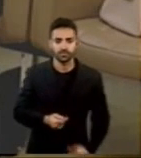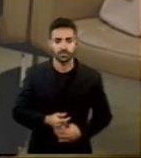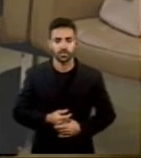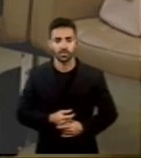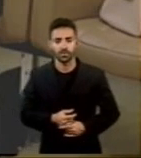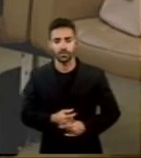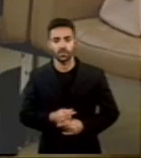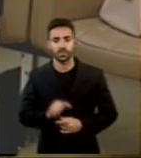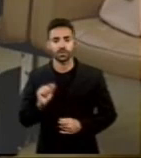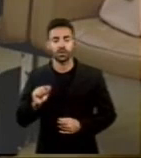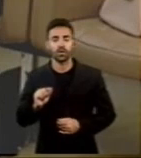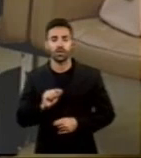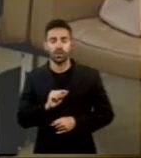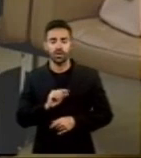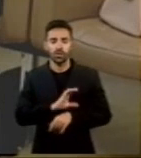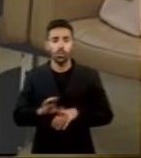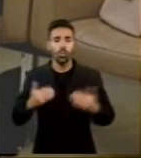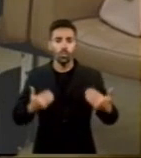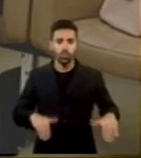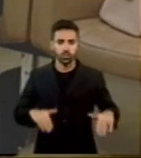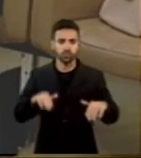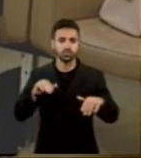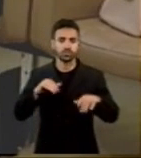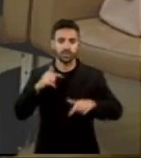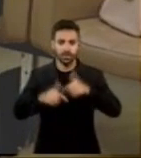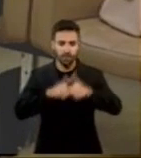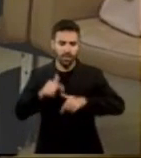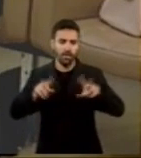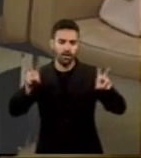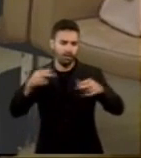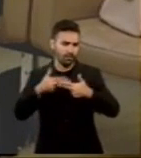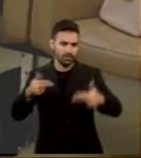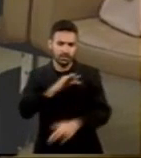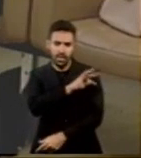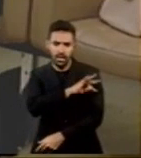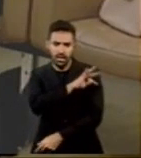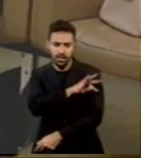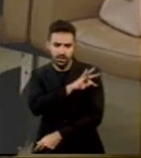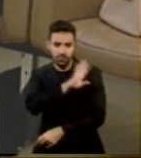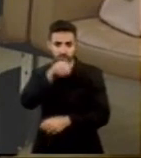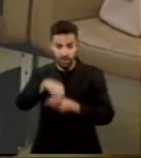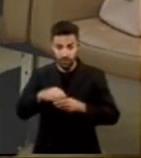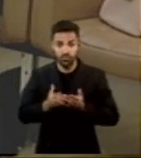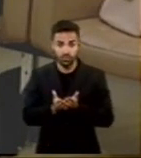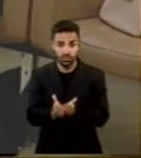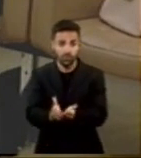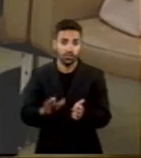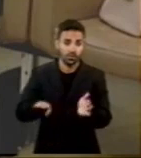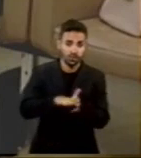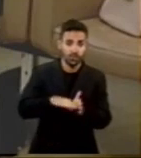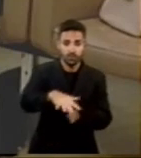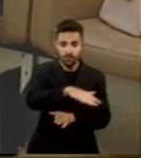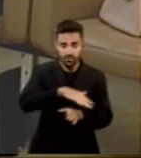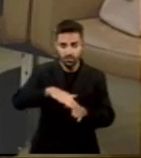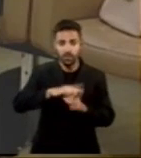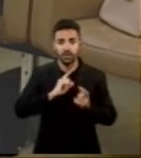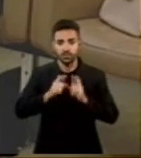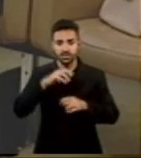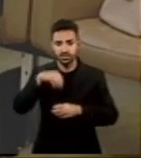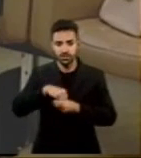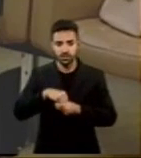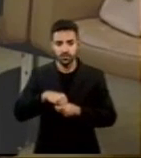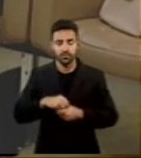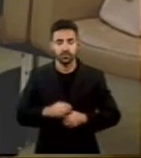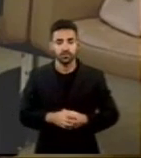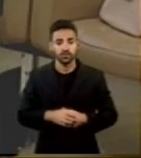para fazer um concurso público para trabalhos técnicos, enfim, para o trabalho portuário, da própria administração, em que